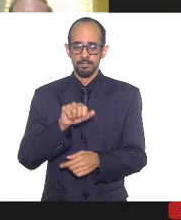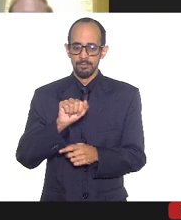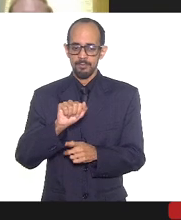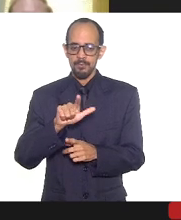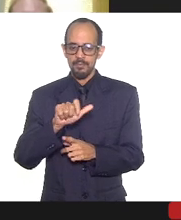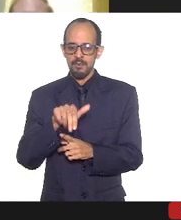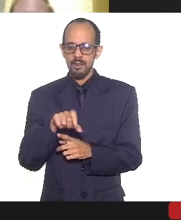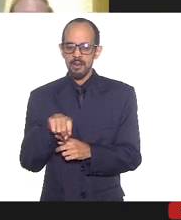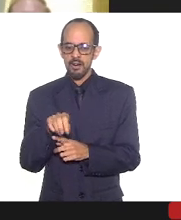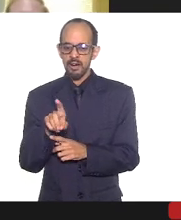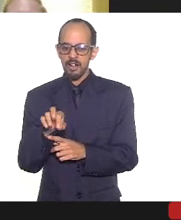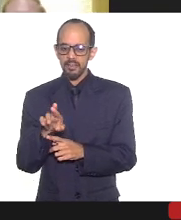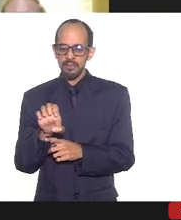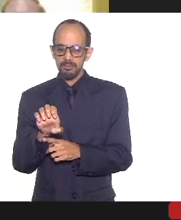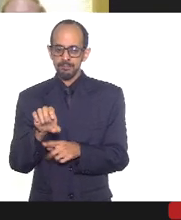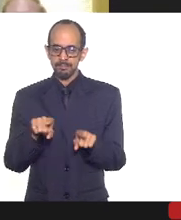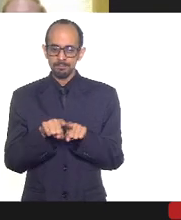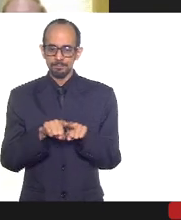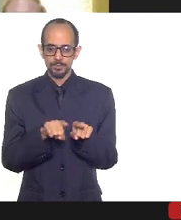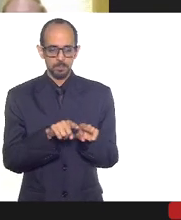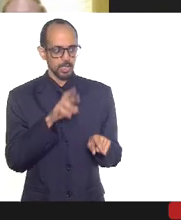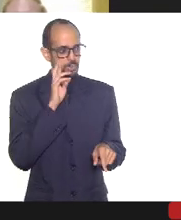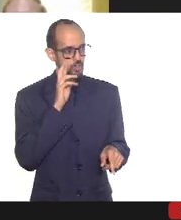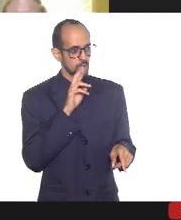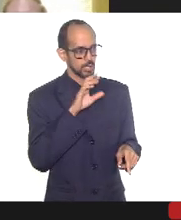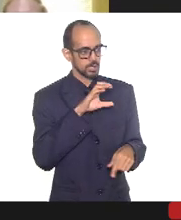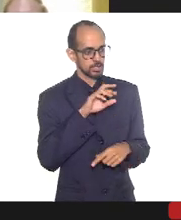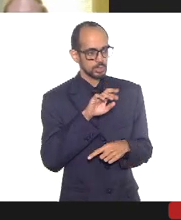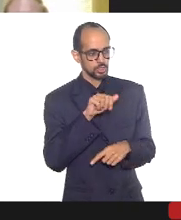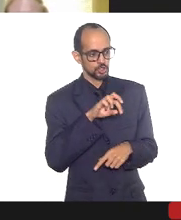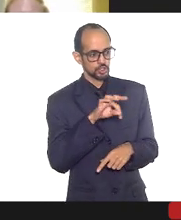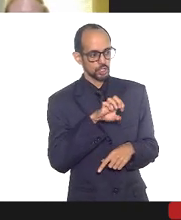Alexandre e a senhora Cristiane.